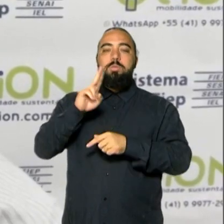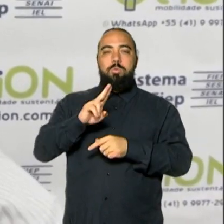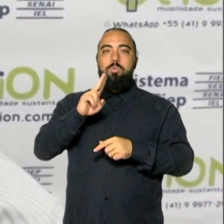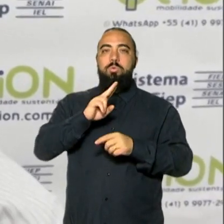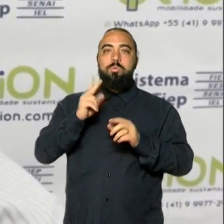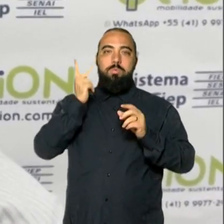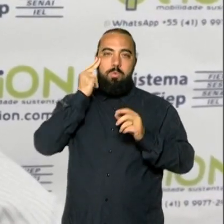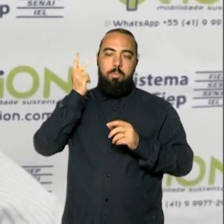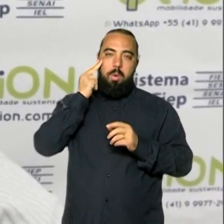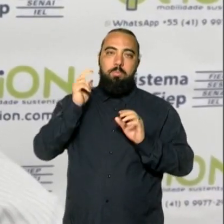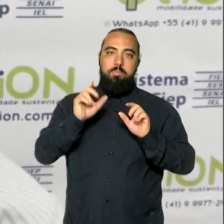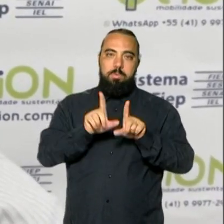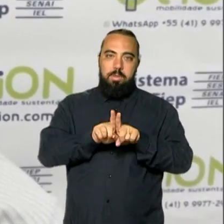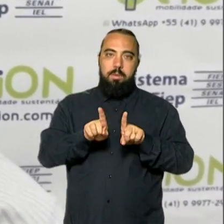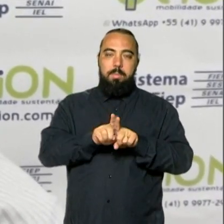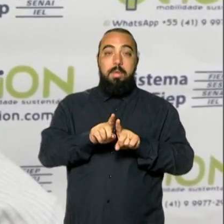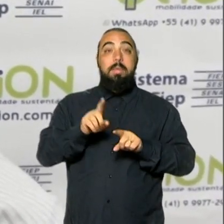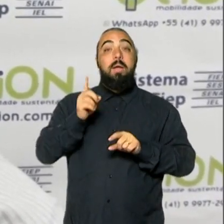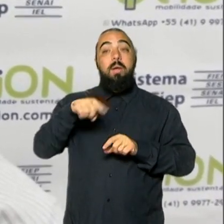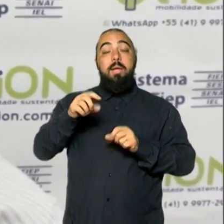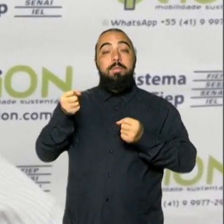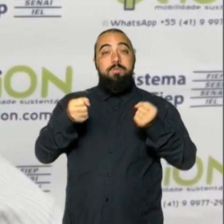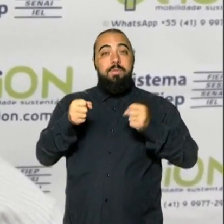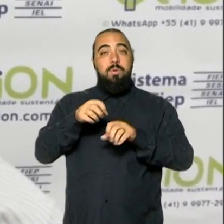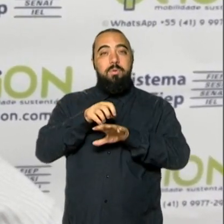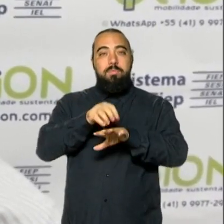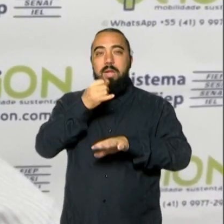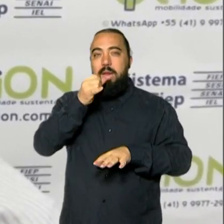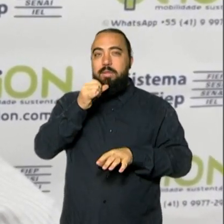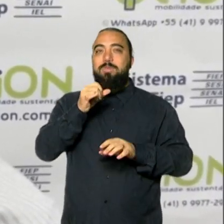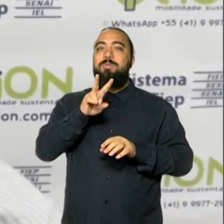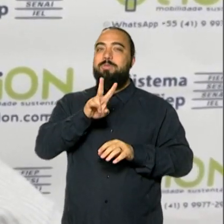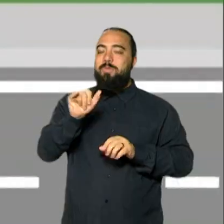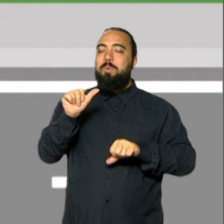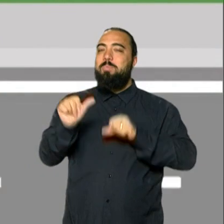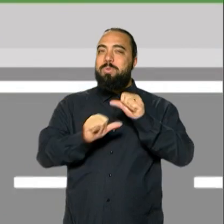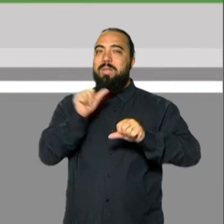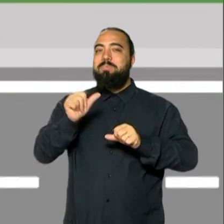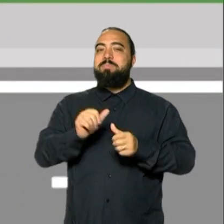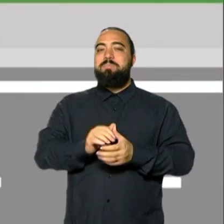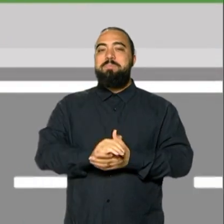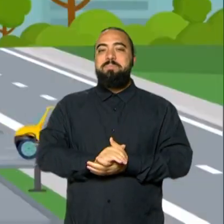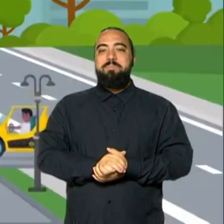né? Então os veículos elétricos aí vão causar profundas modificações.